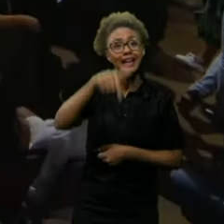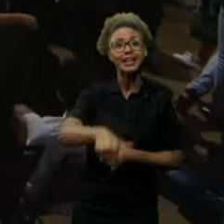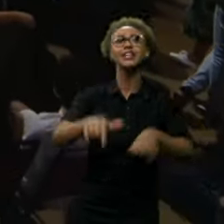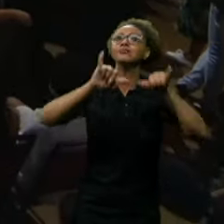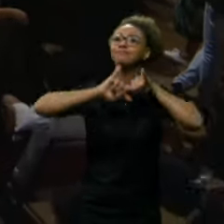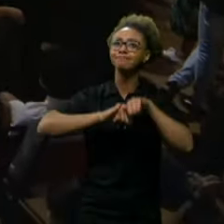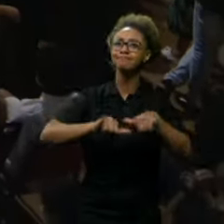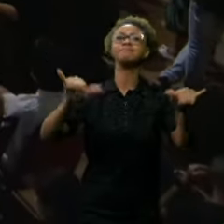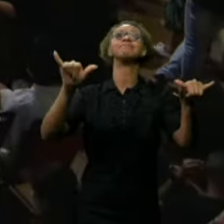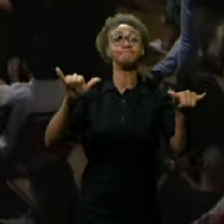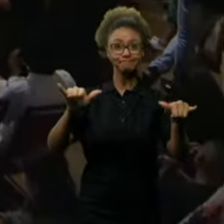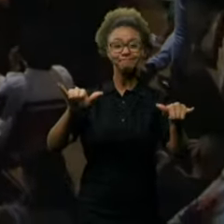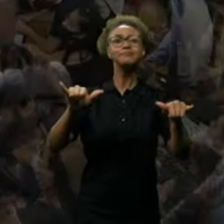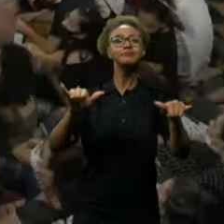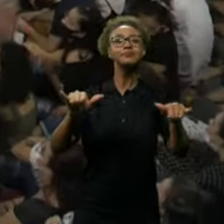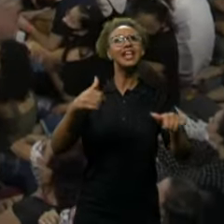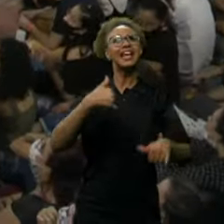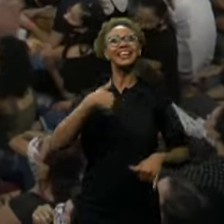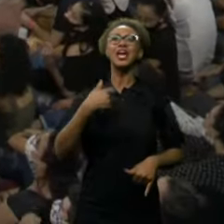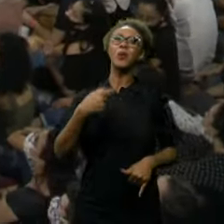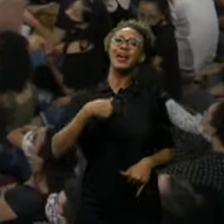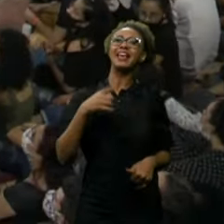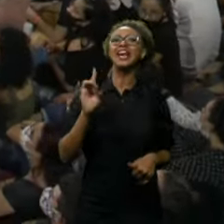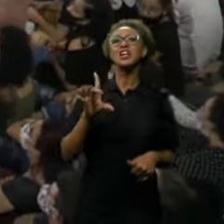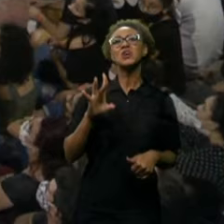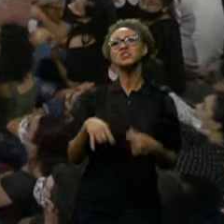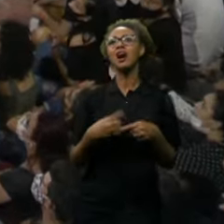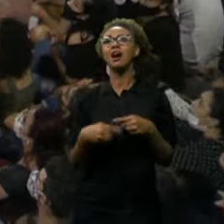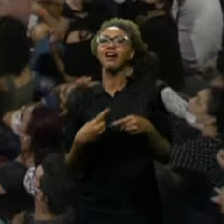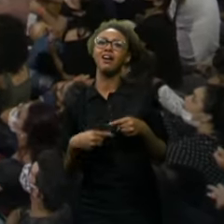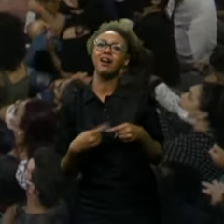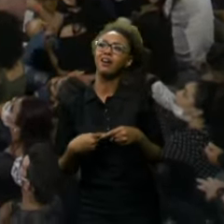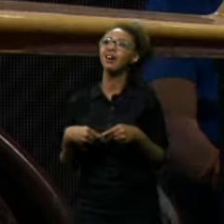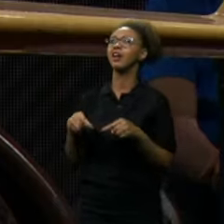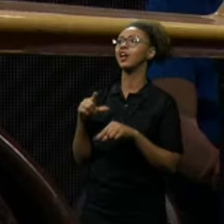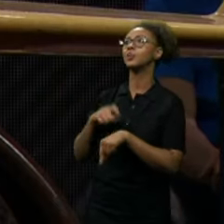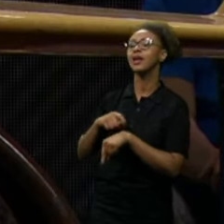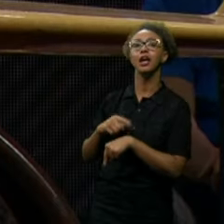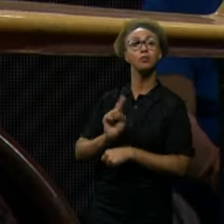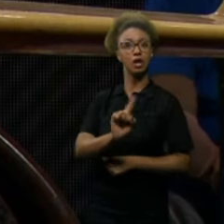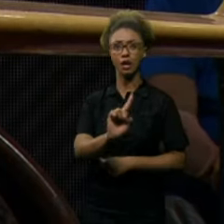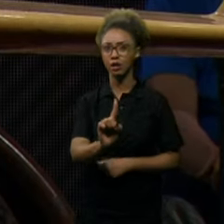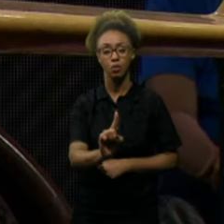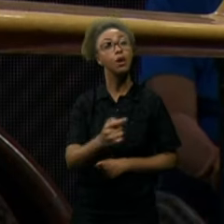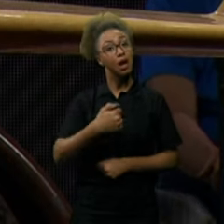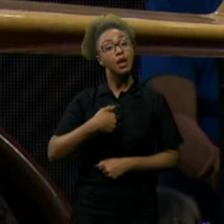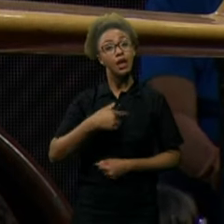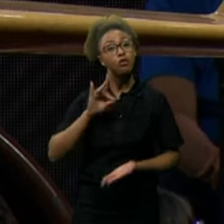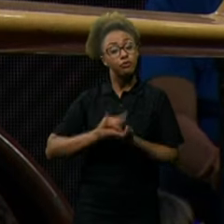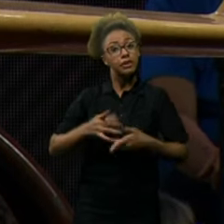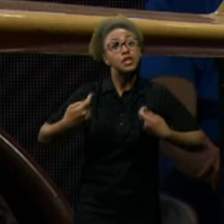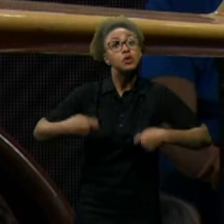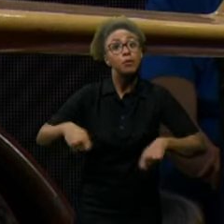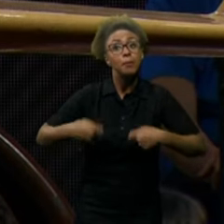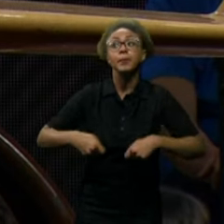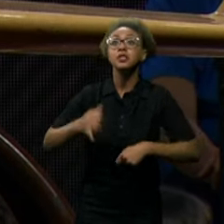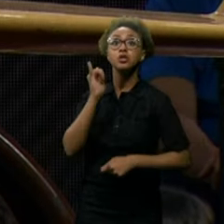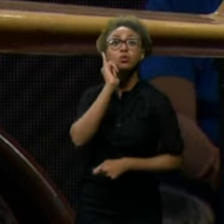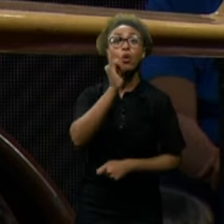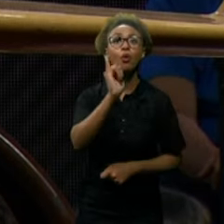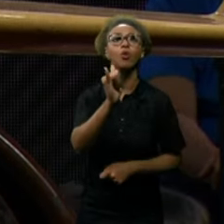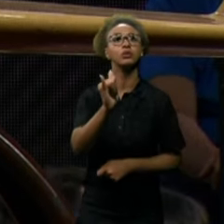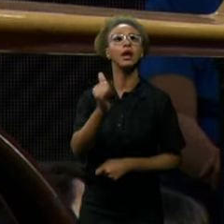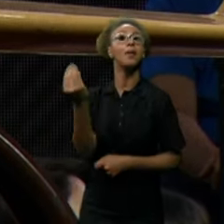larga escala e eu não faço isso aqui para tomar tempo de culto nem nada mas porque eu tenho necessidade de um